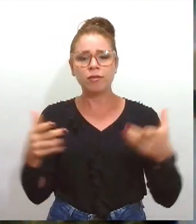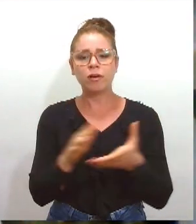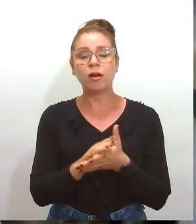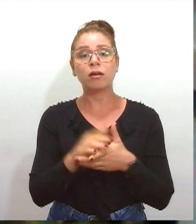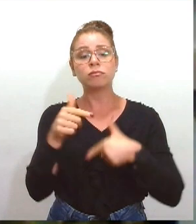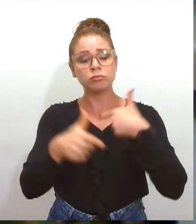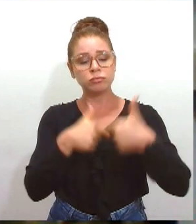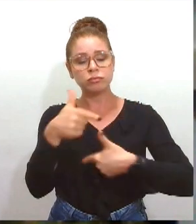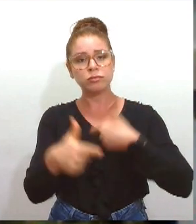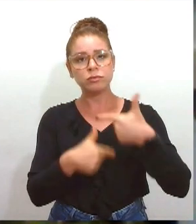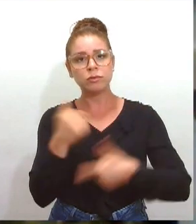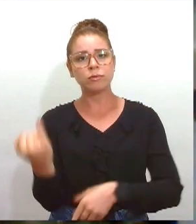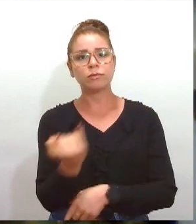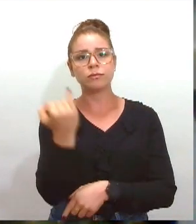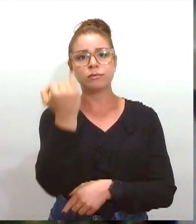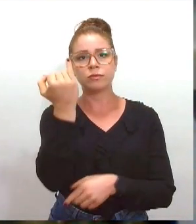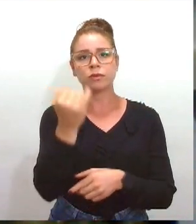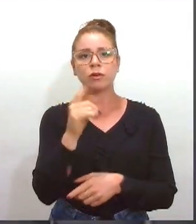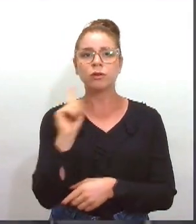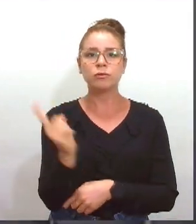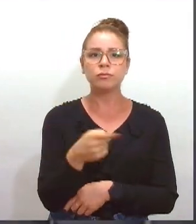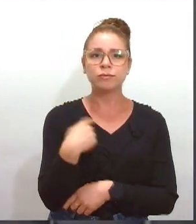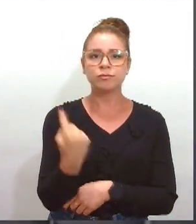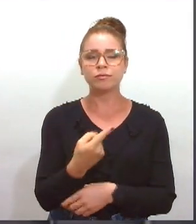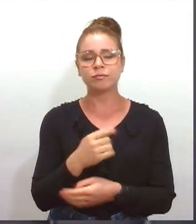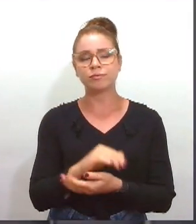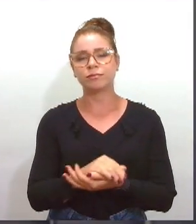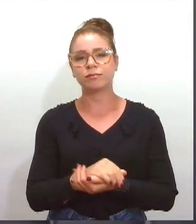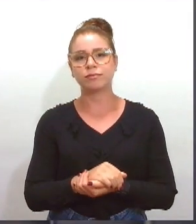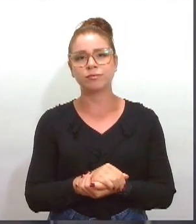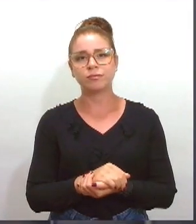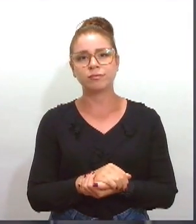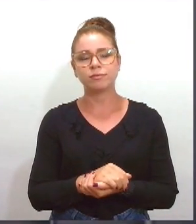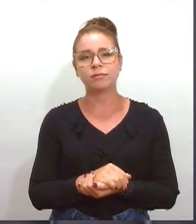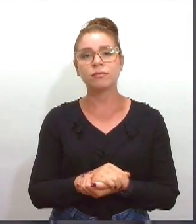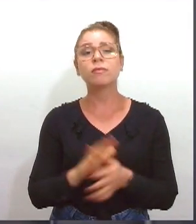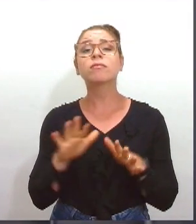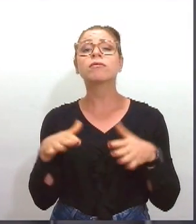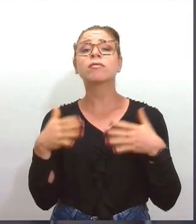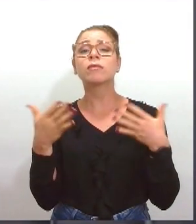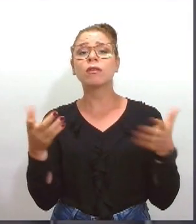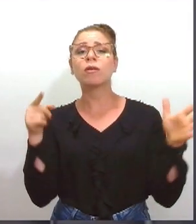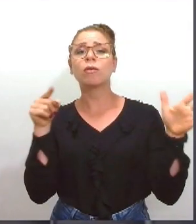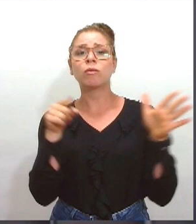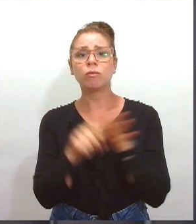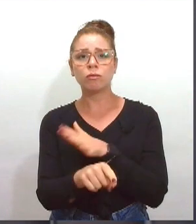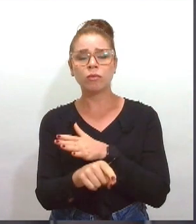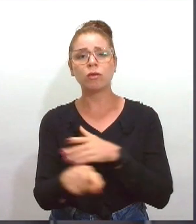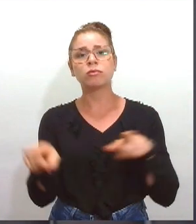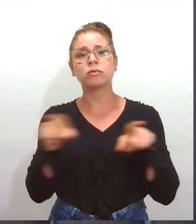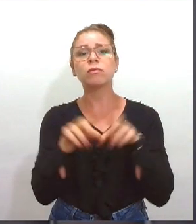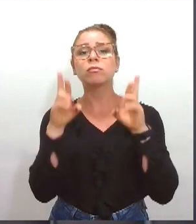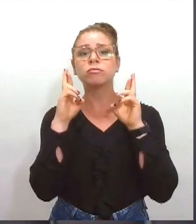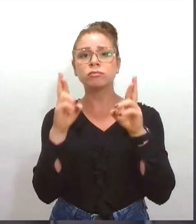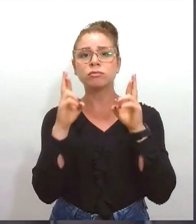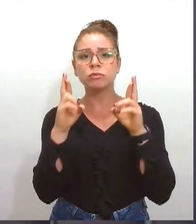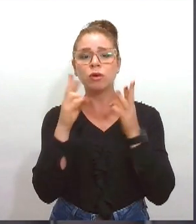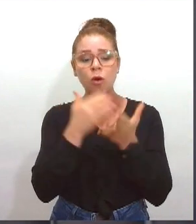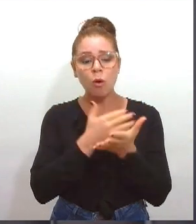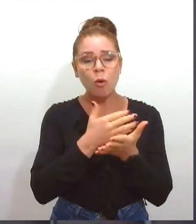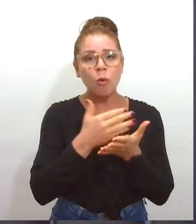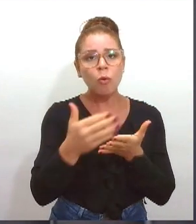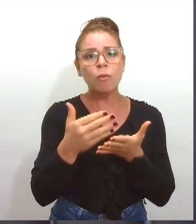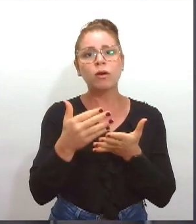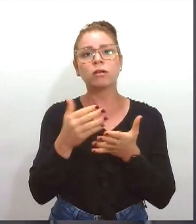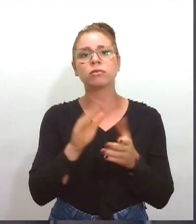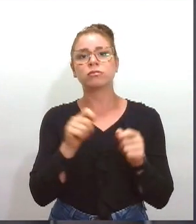tão importante para todos nós. E qual a expectativa em relação ao início dos procedimentos de